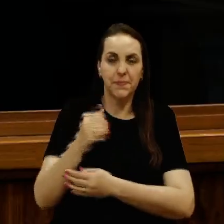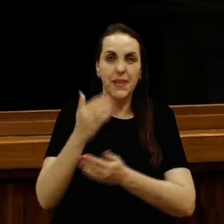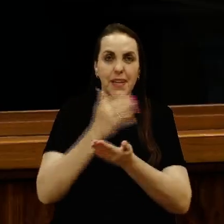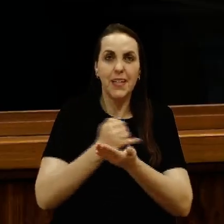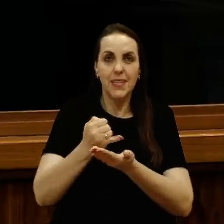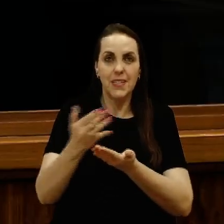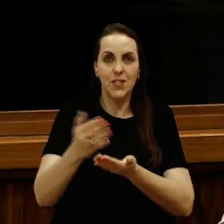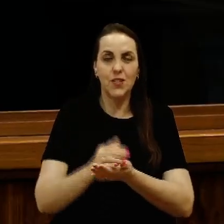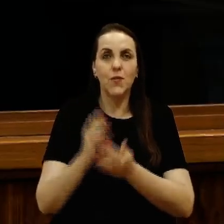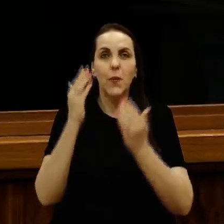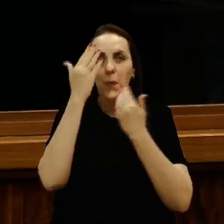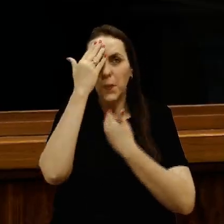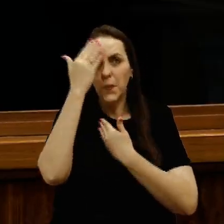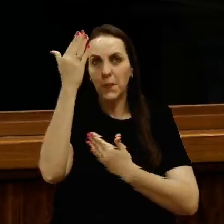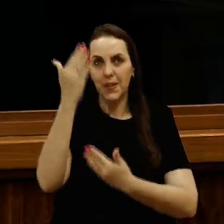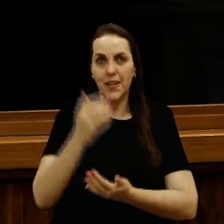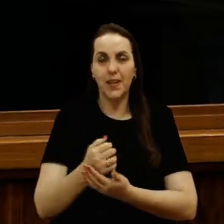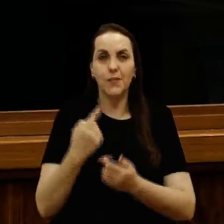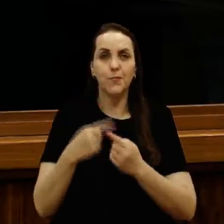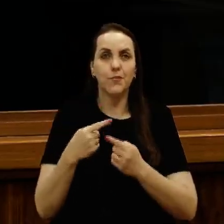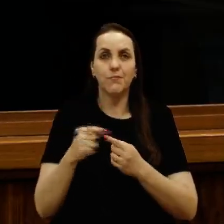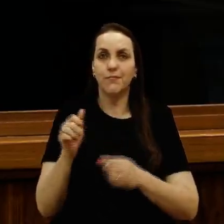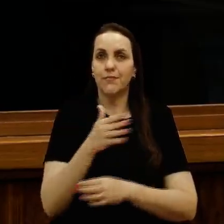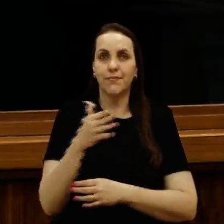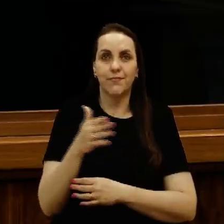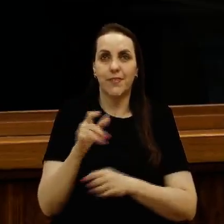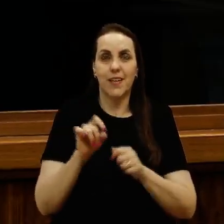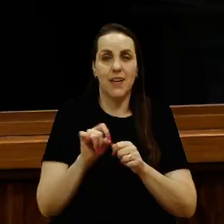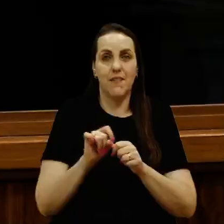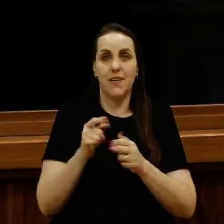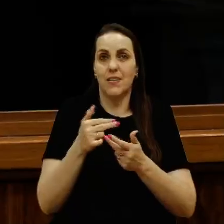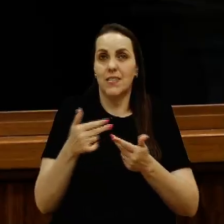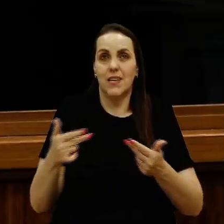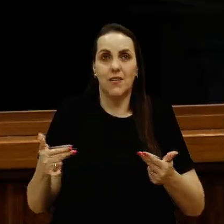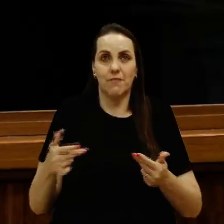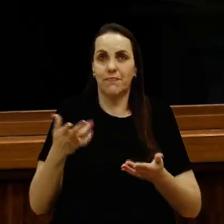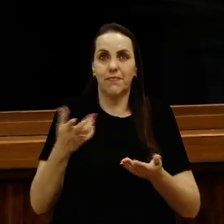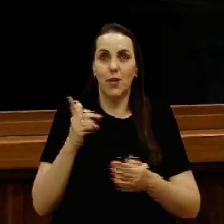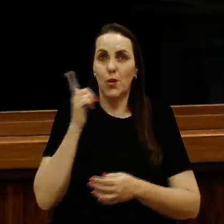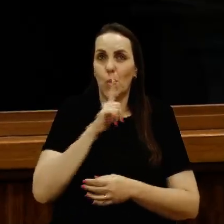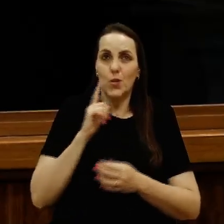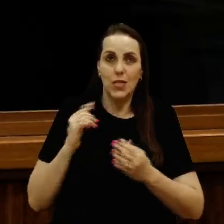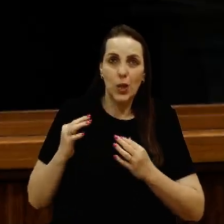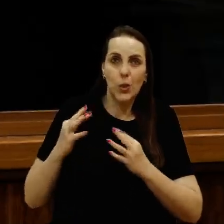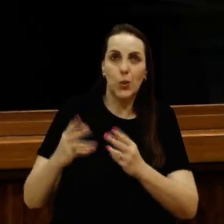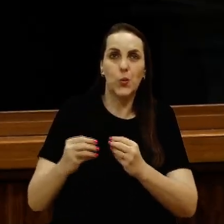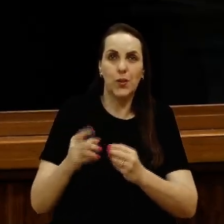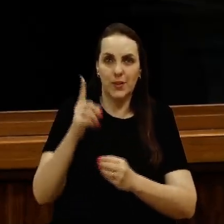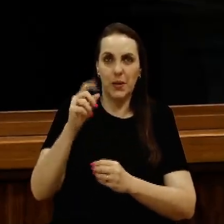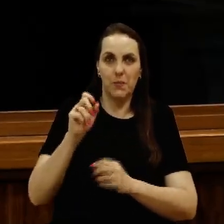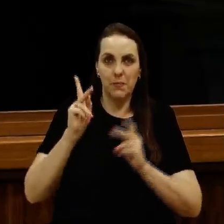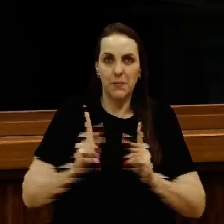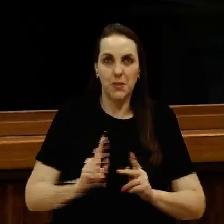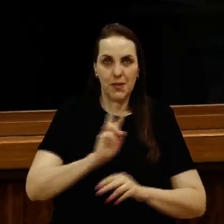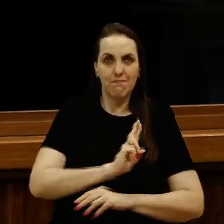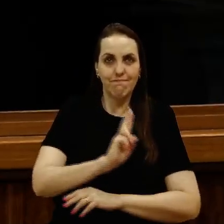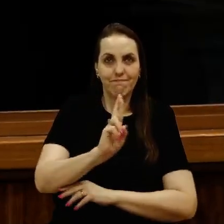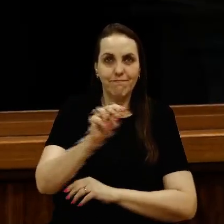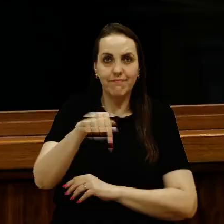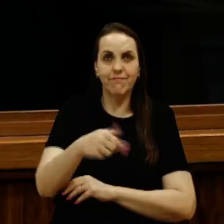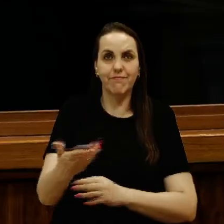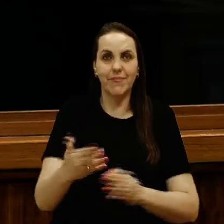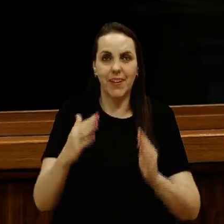obrigada, né? Porque muitas vezes a gente quer fazer questões assim, não consegue tudo, mas tendo alguém na casa que nos